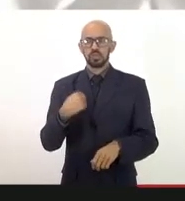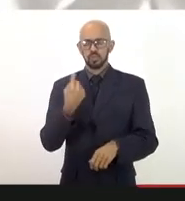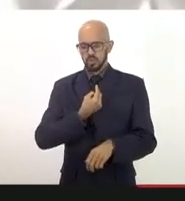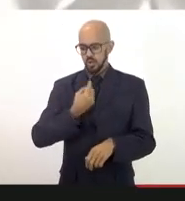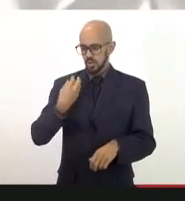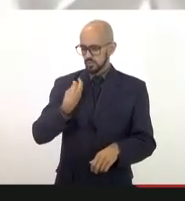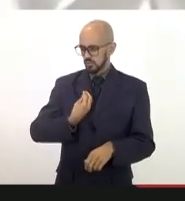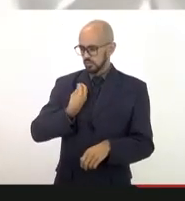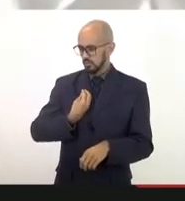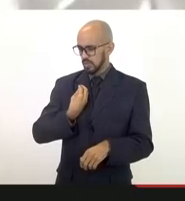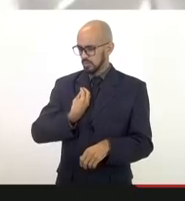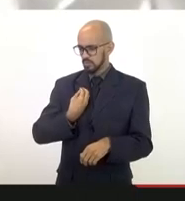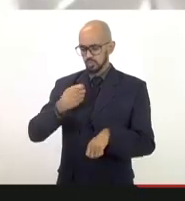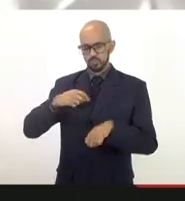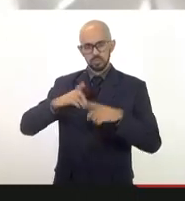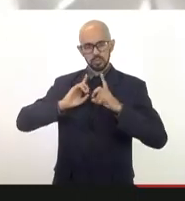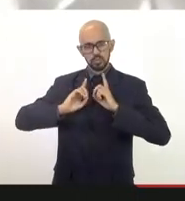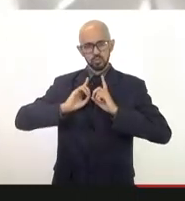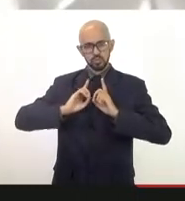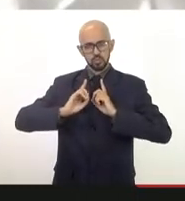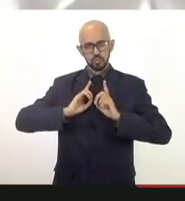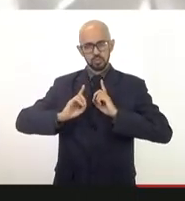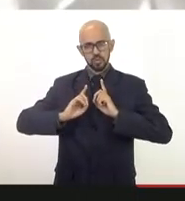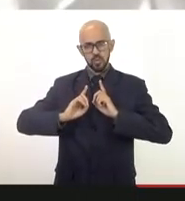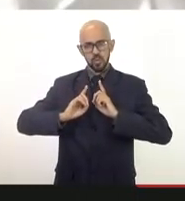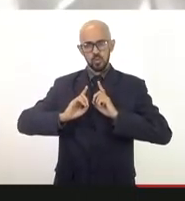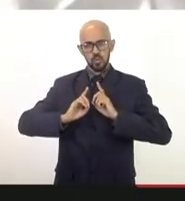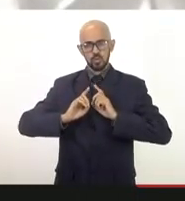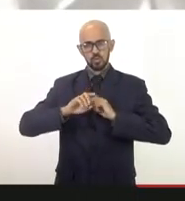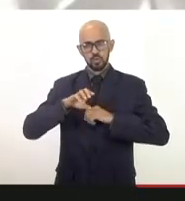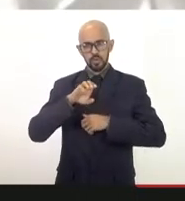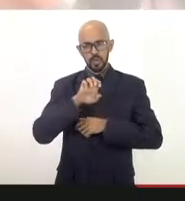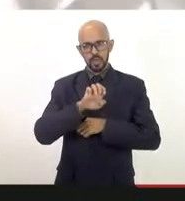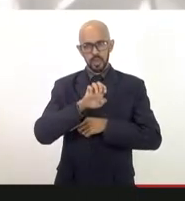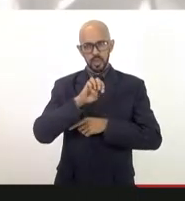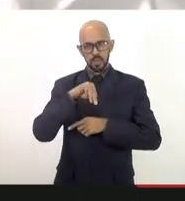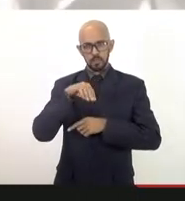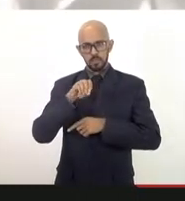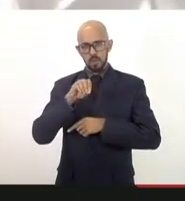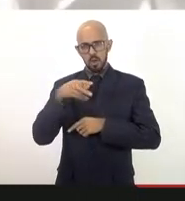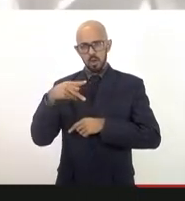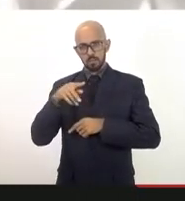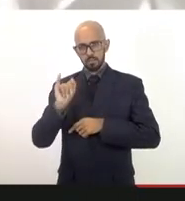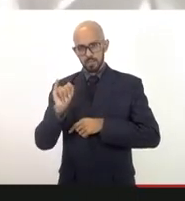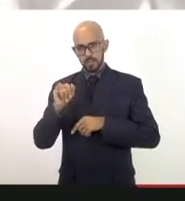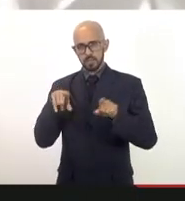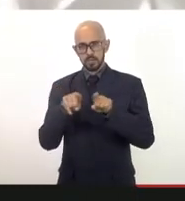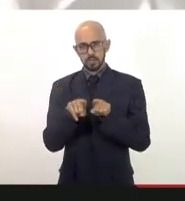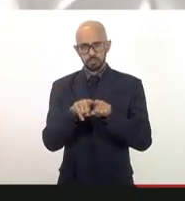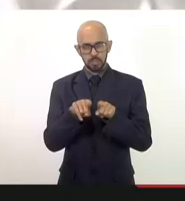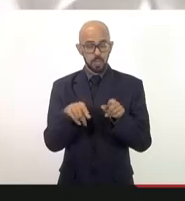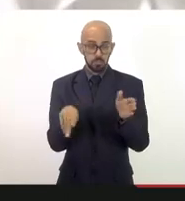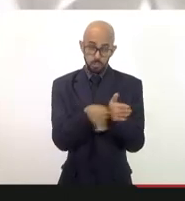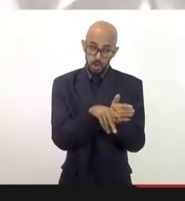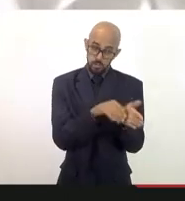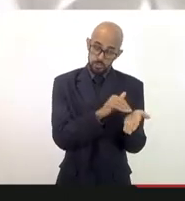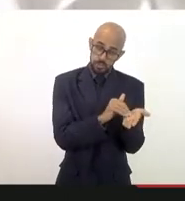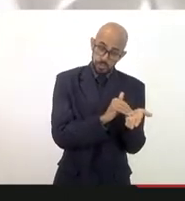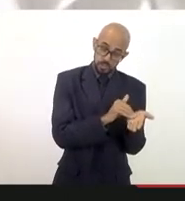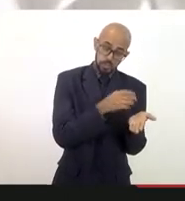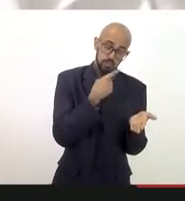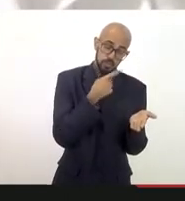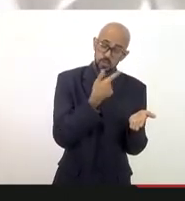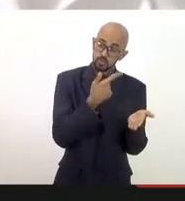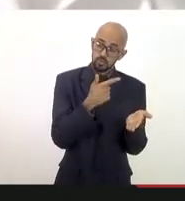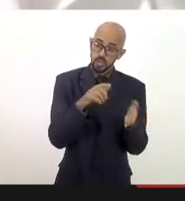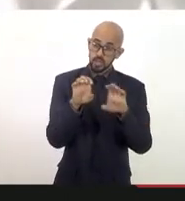aí uma discussão entre a EMOP e a própria secretaria. A secretaria dizia que não havia estrutura,